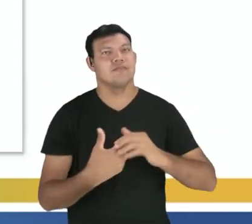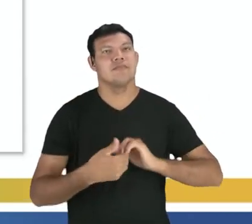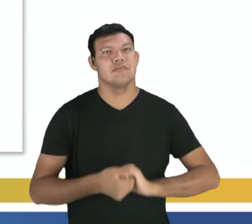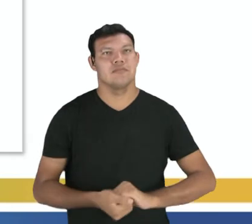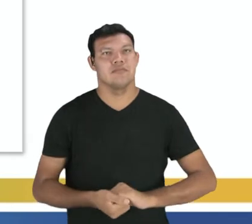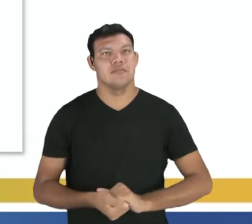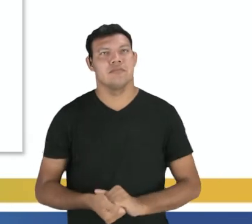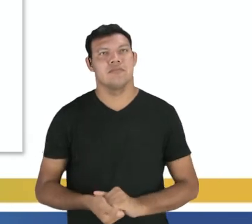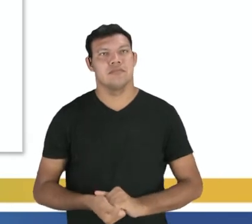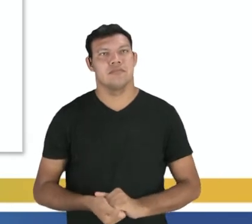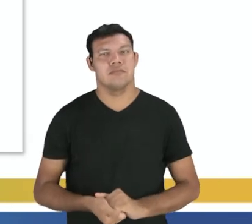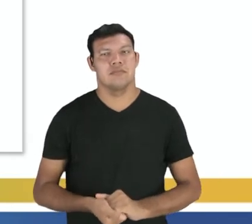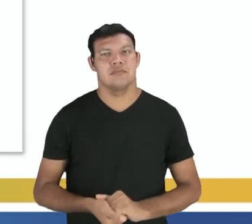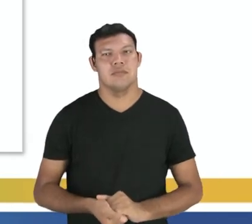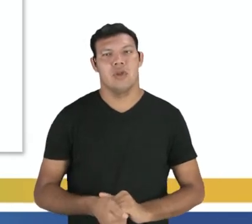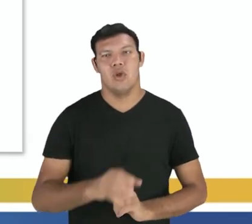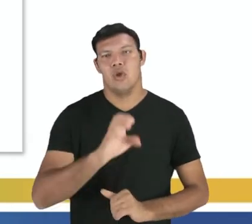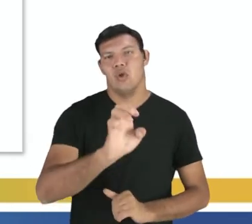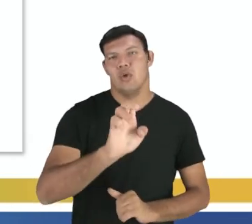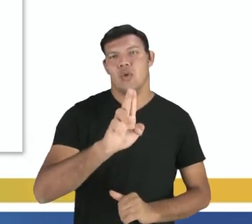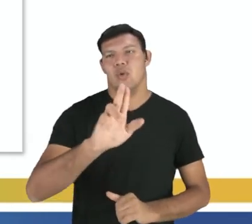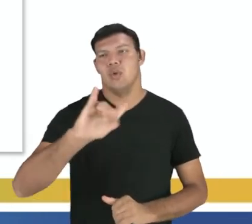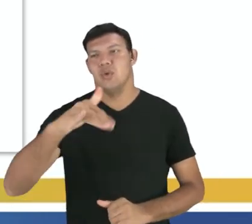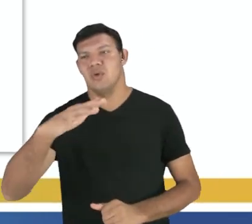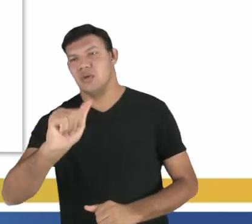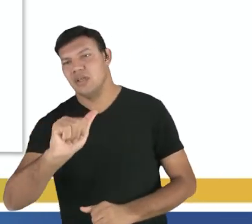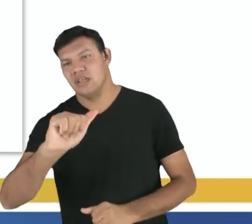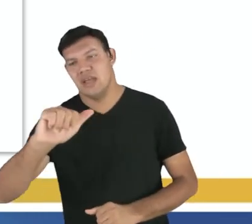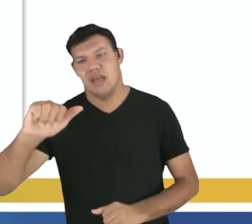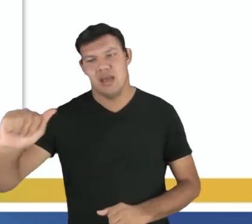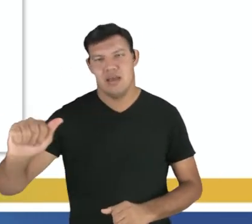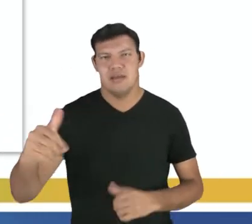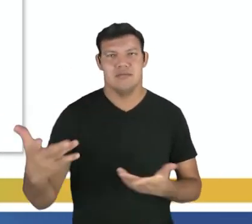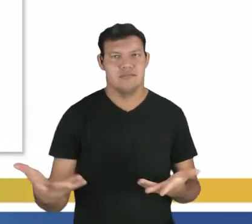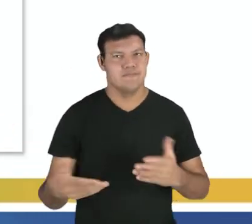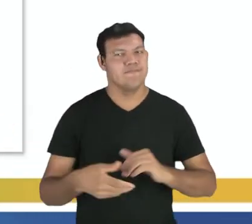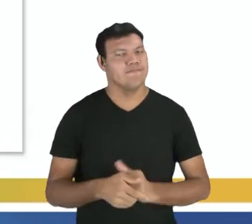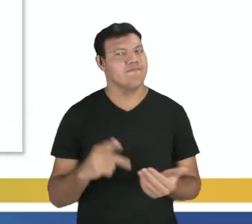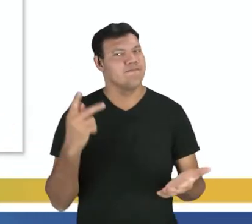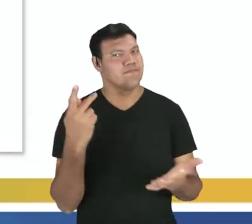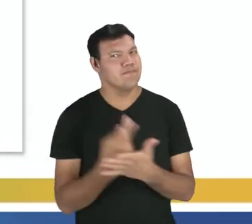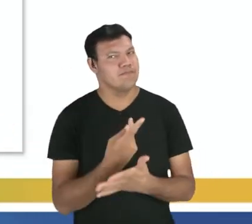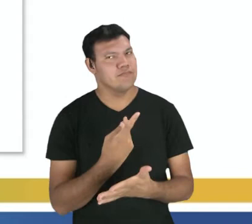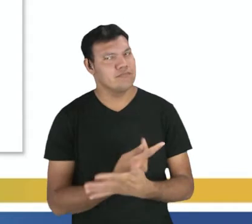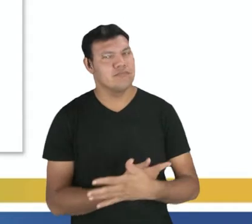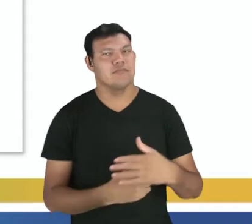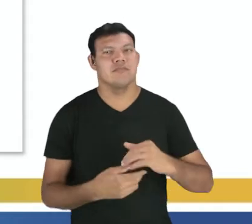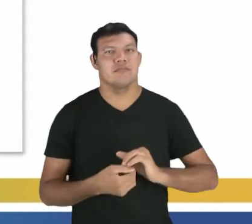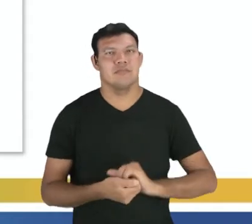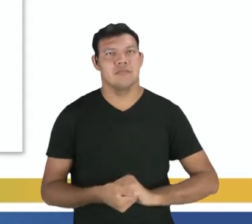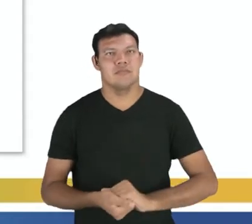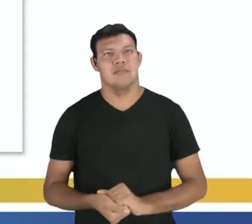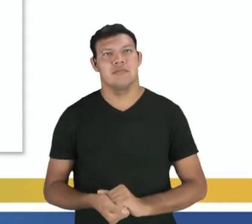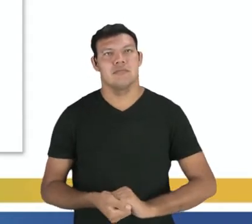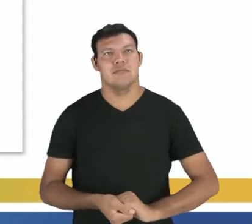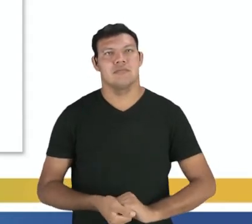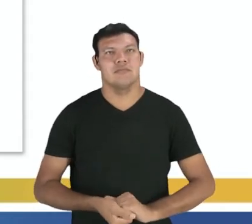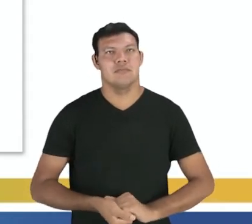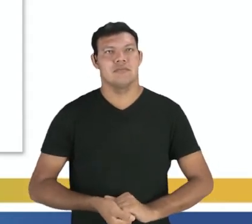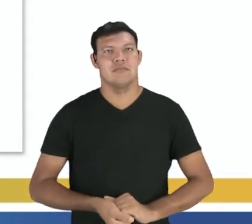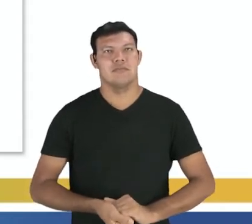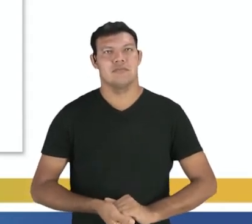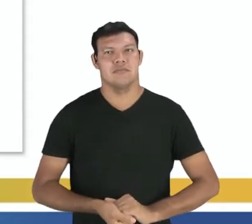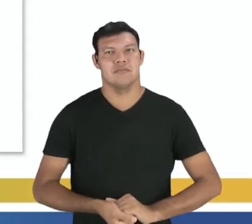errado. Cuja a, errado. Cujos os, errado. Cujas